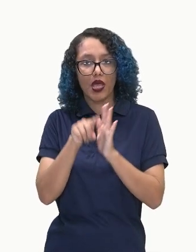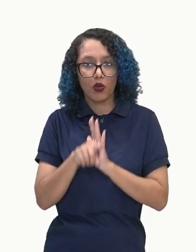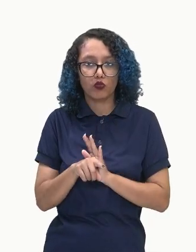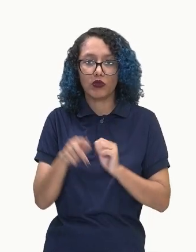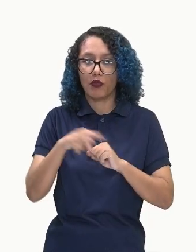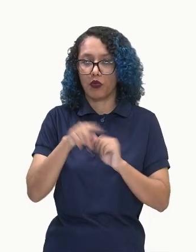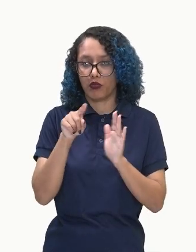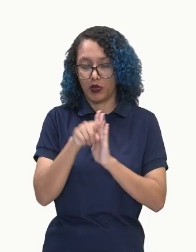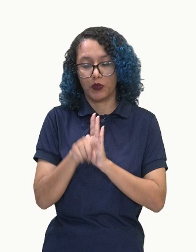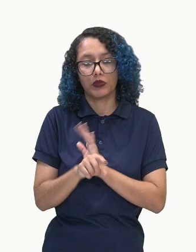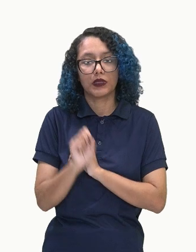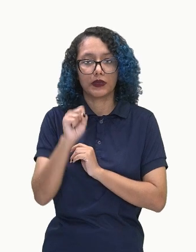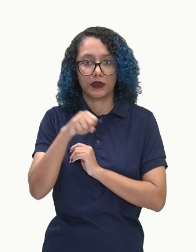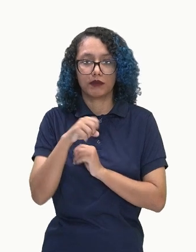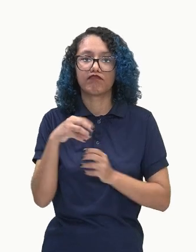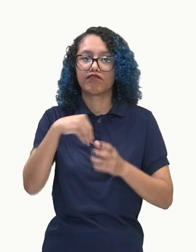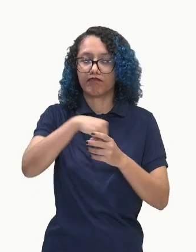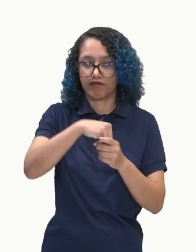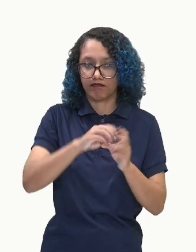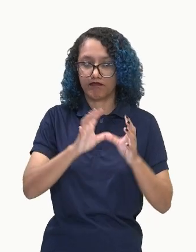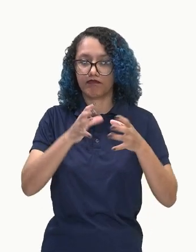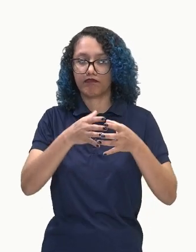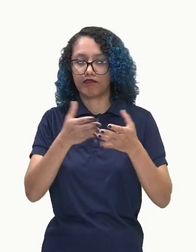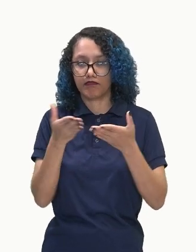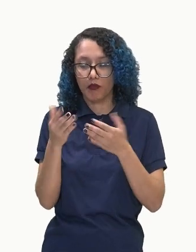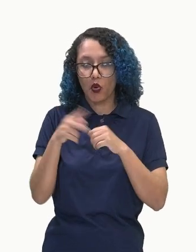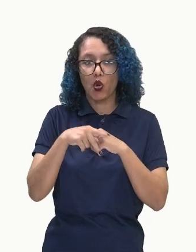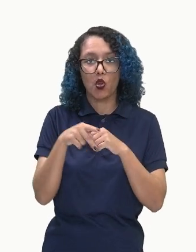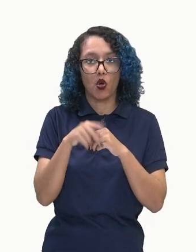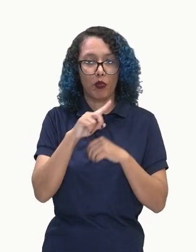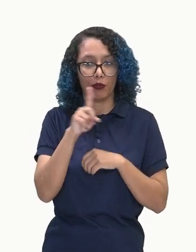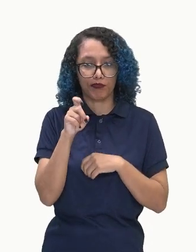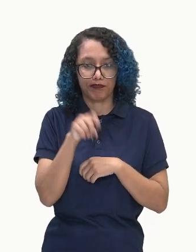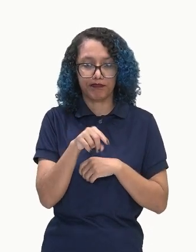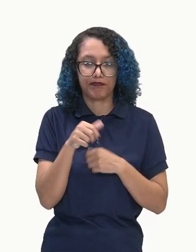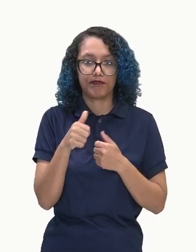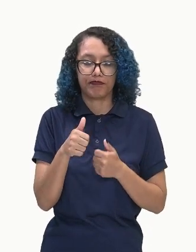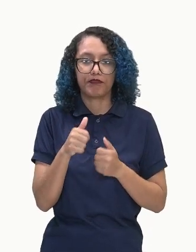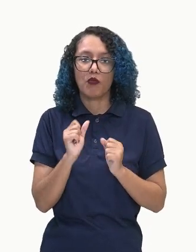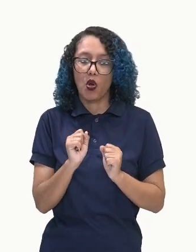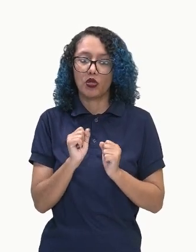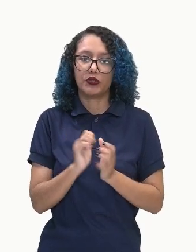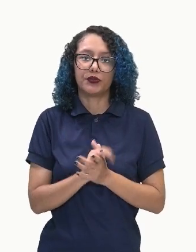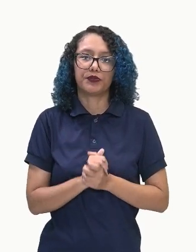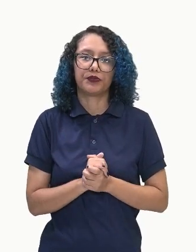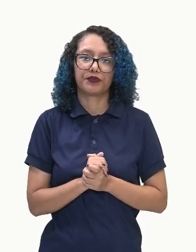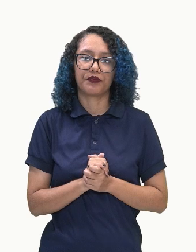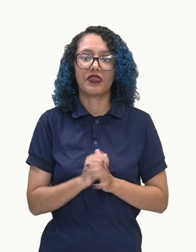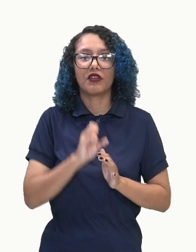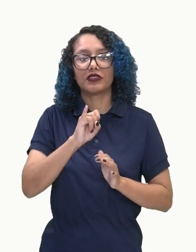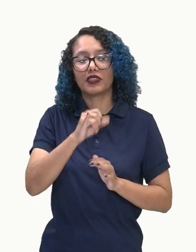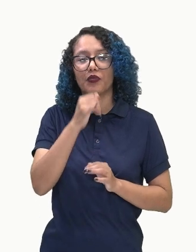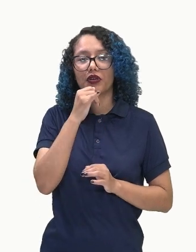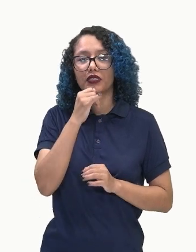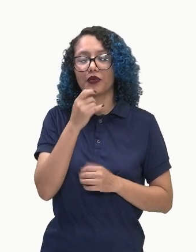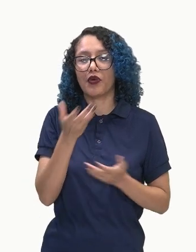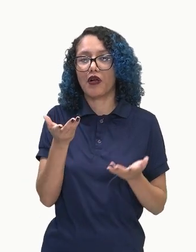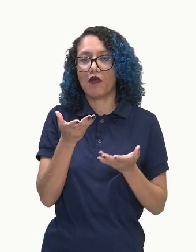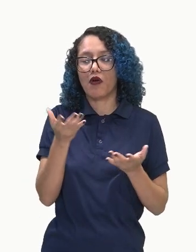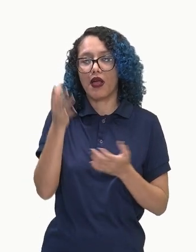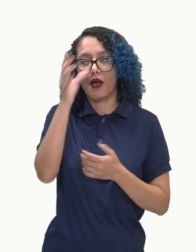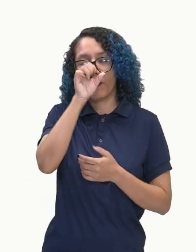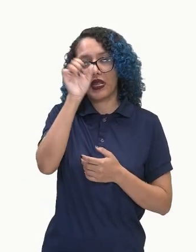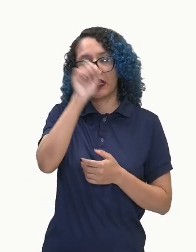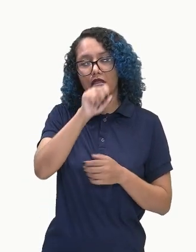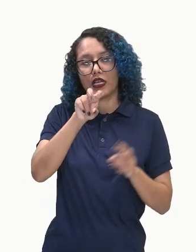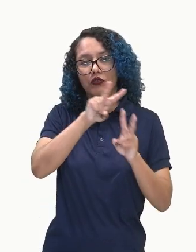desse rol aí de pronomes interrogativos, tá? Então, se vocês ouvirem, nós vamos aprender sobre